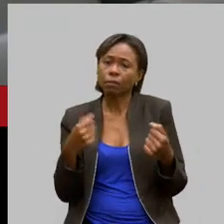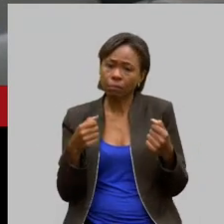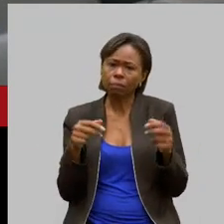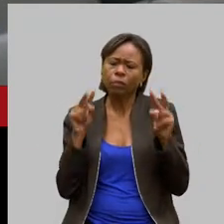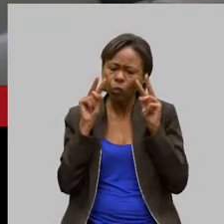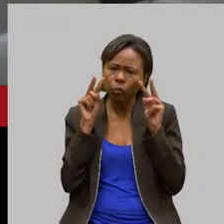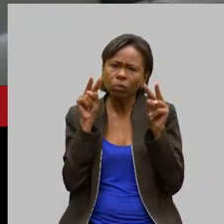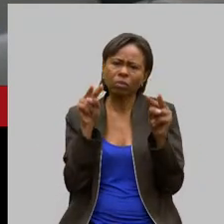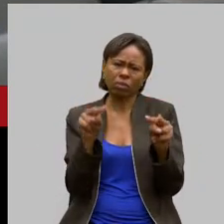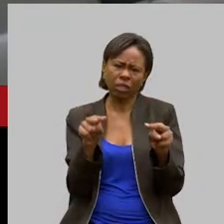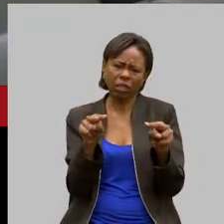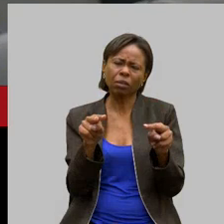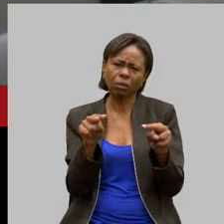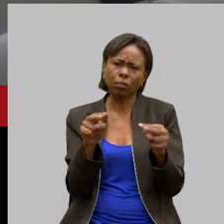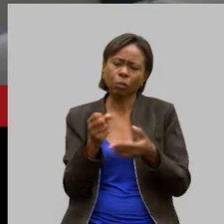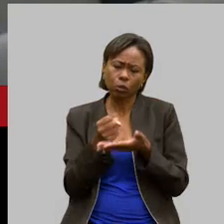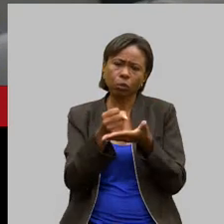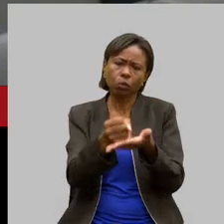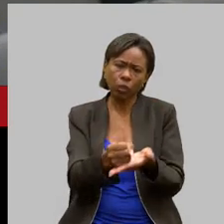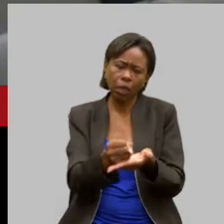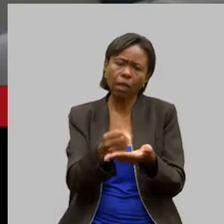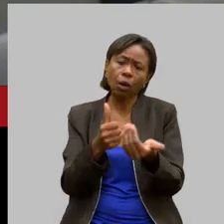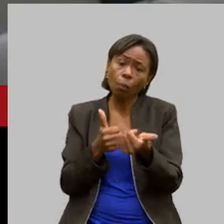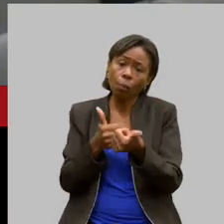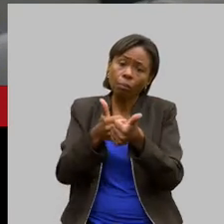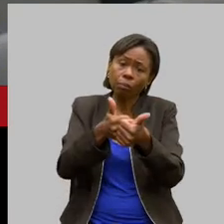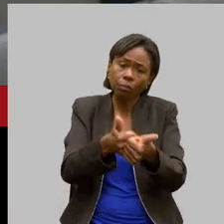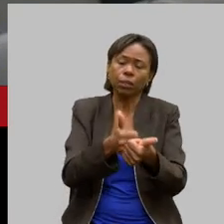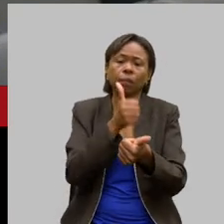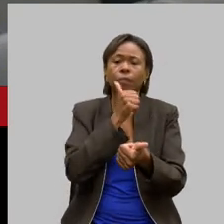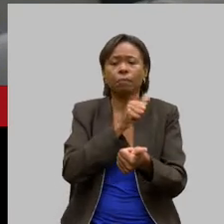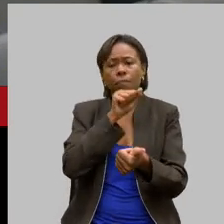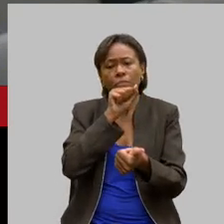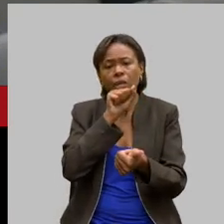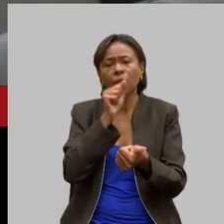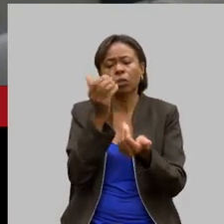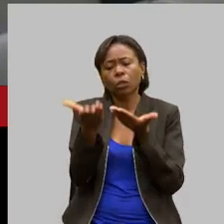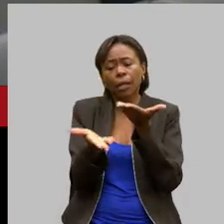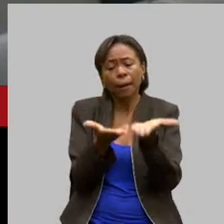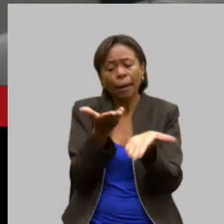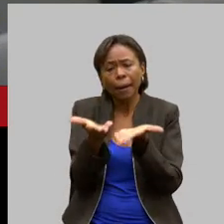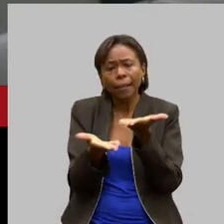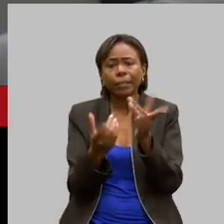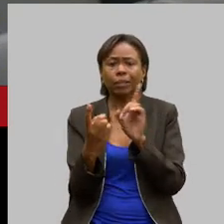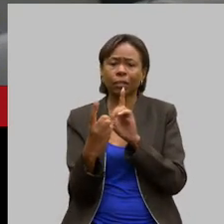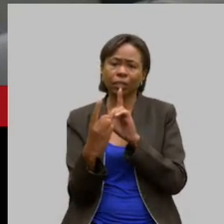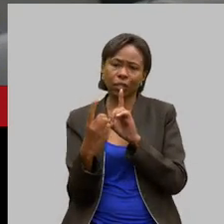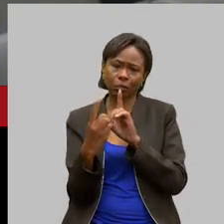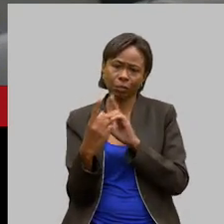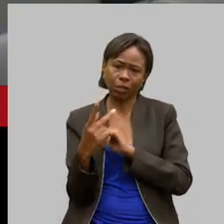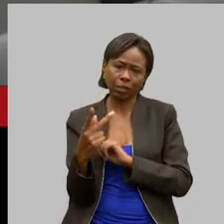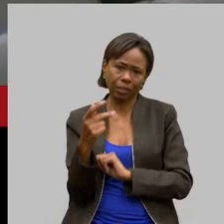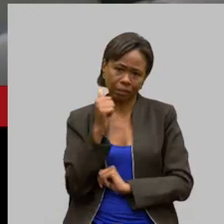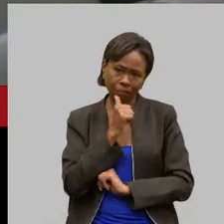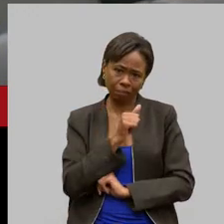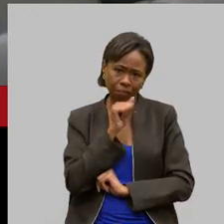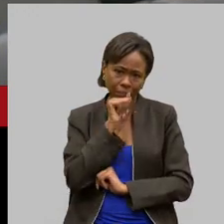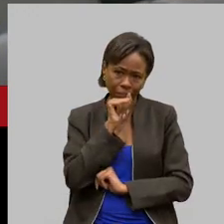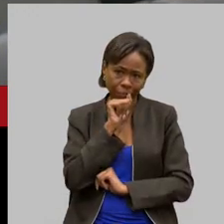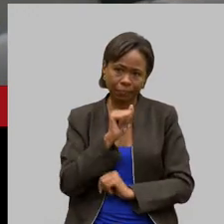que seja possível também um acompanhamento um tratamento principalmente para essas Mães